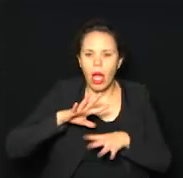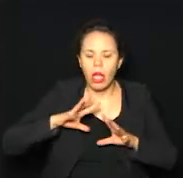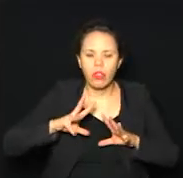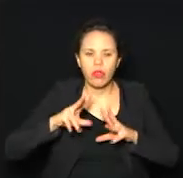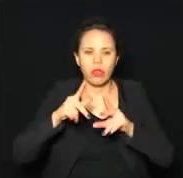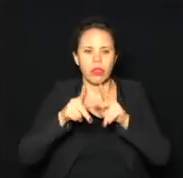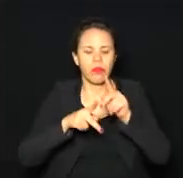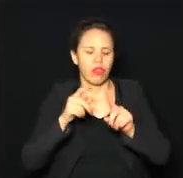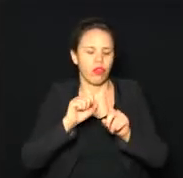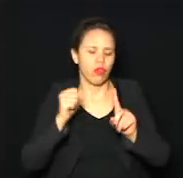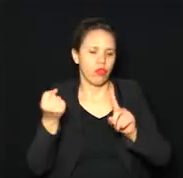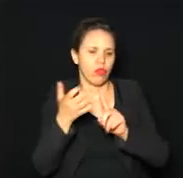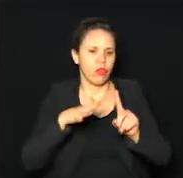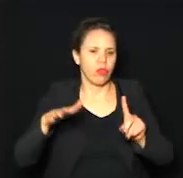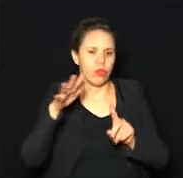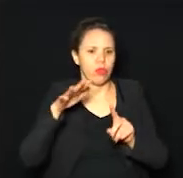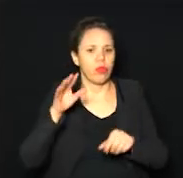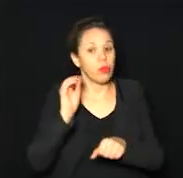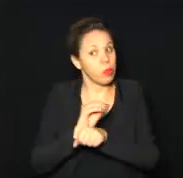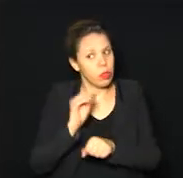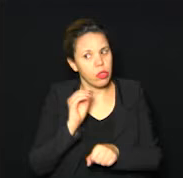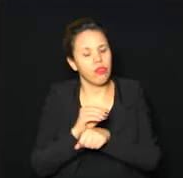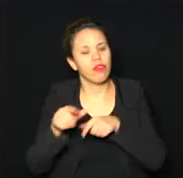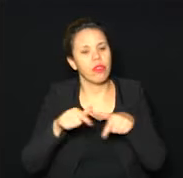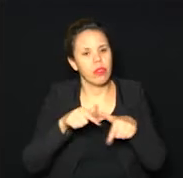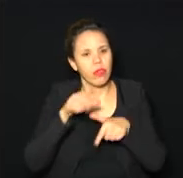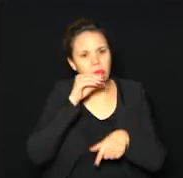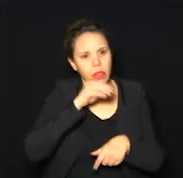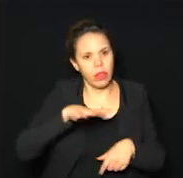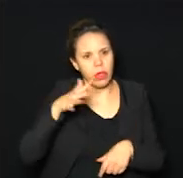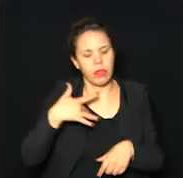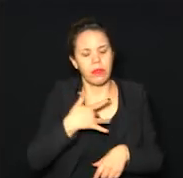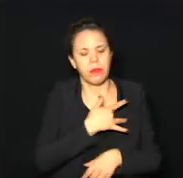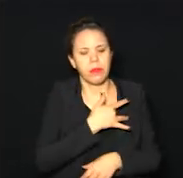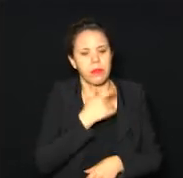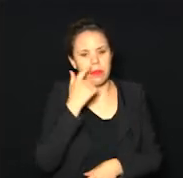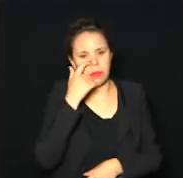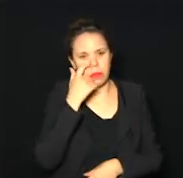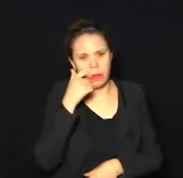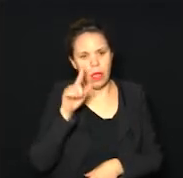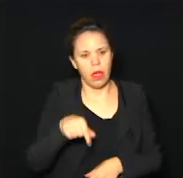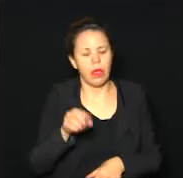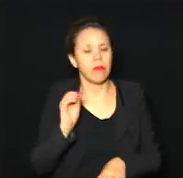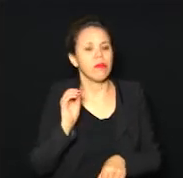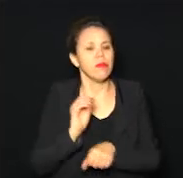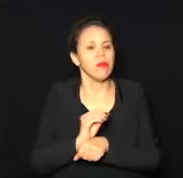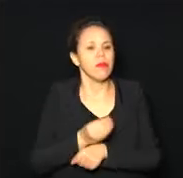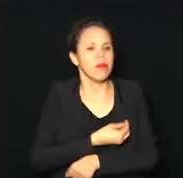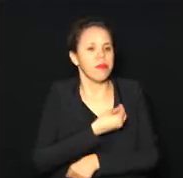quer dizer, proteger as trabalhadoras e trabalhadores da área da saúde é proteger a